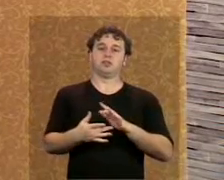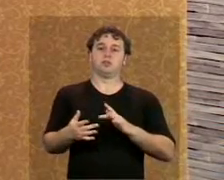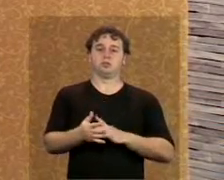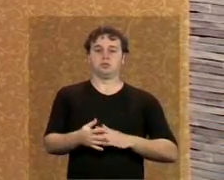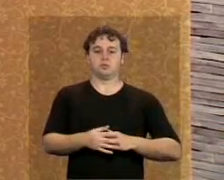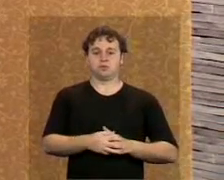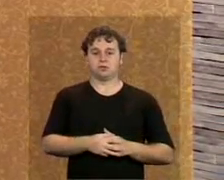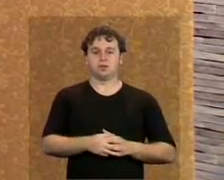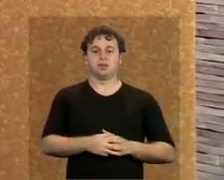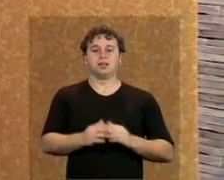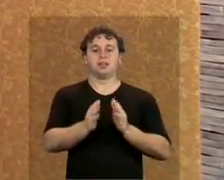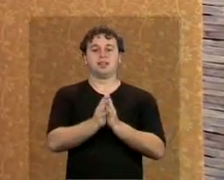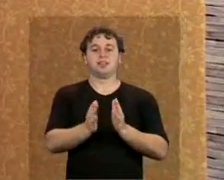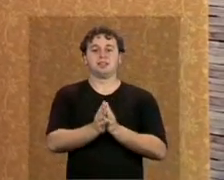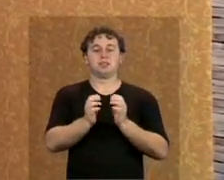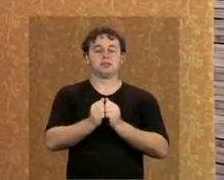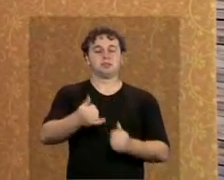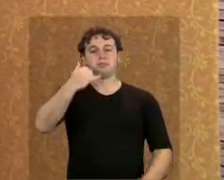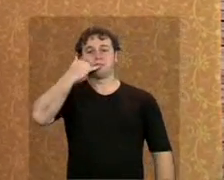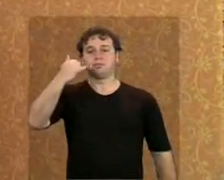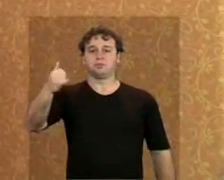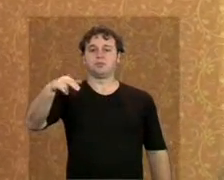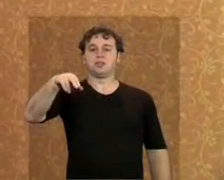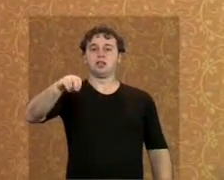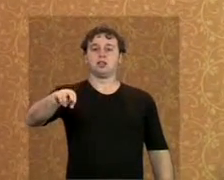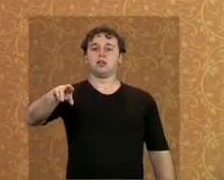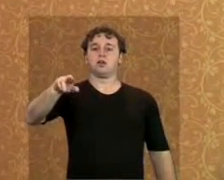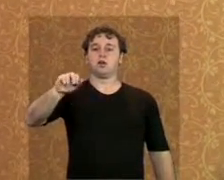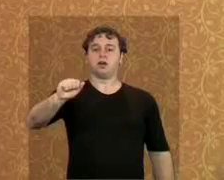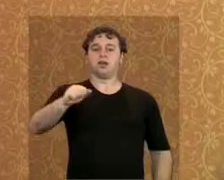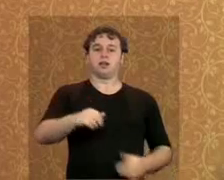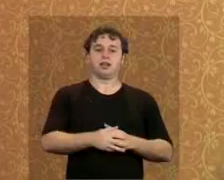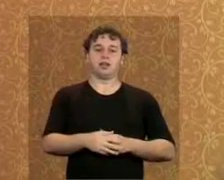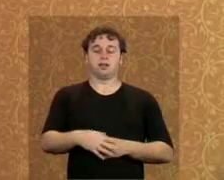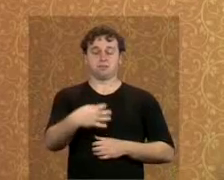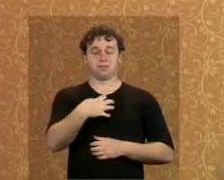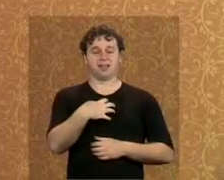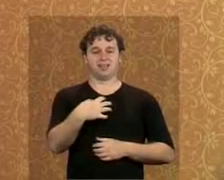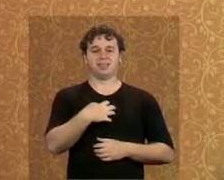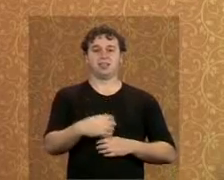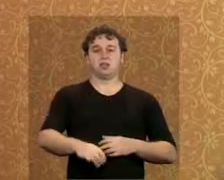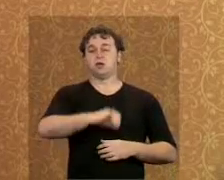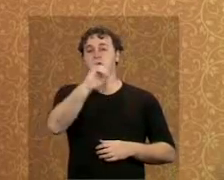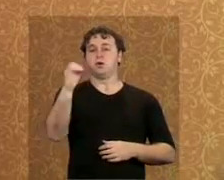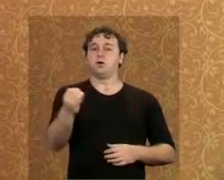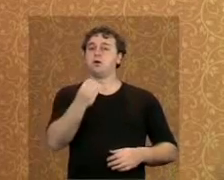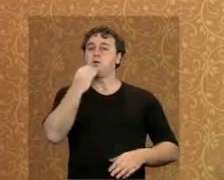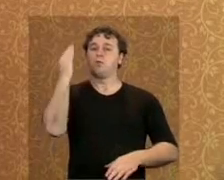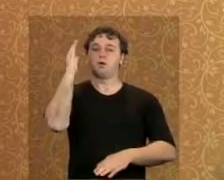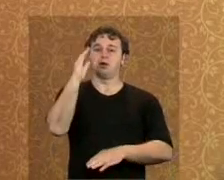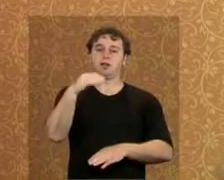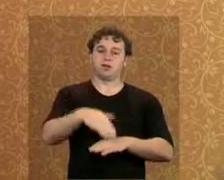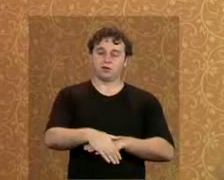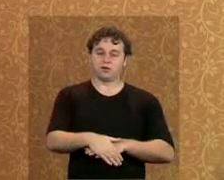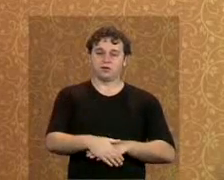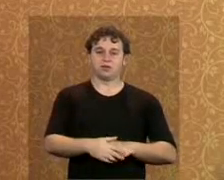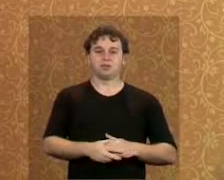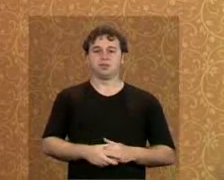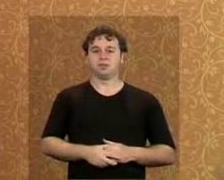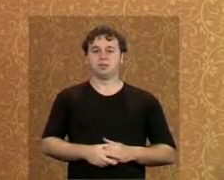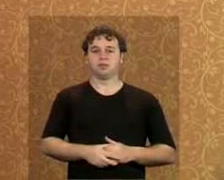Oliveiras. Começamos rezando com a dona Noranei Ribeiro de Salvador. Noranei, boa noite!